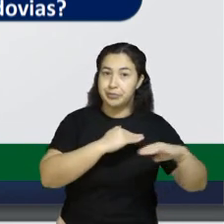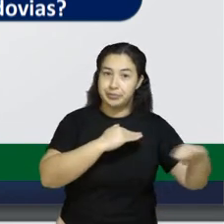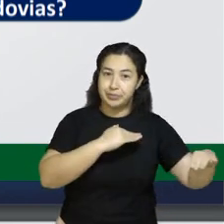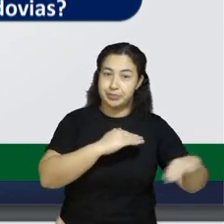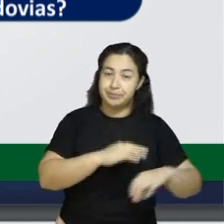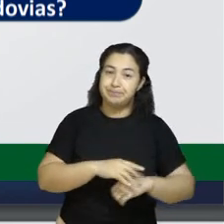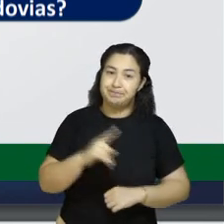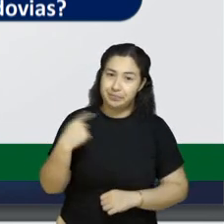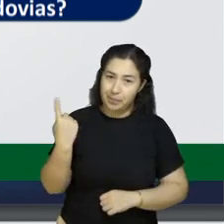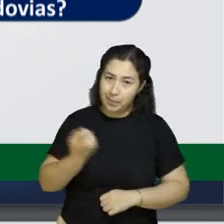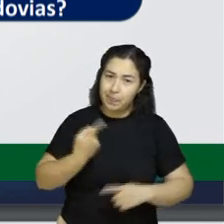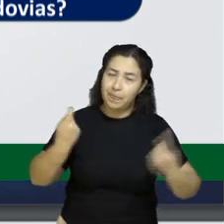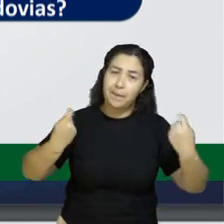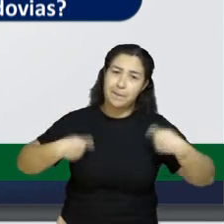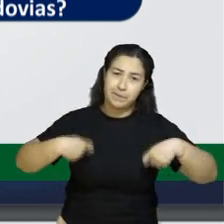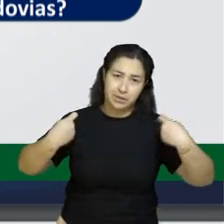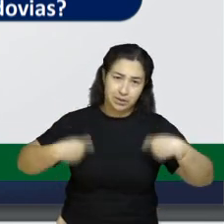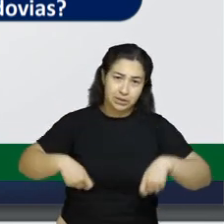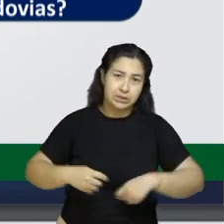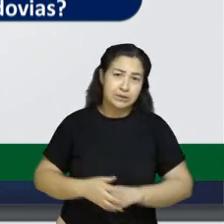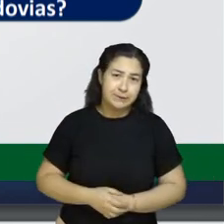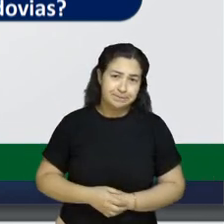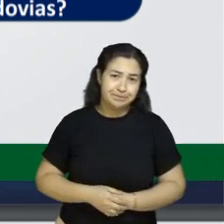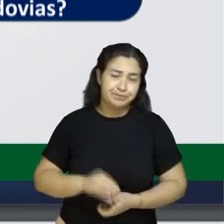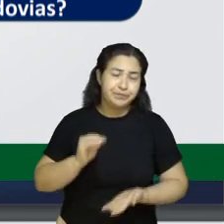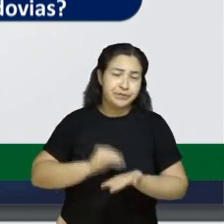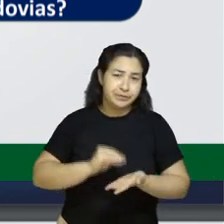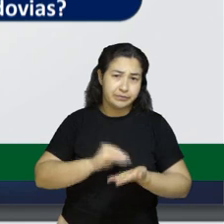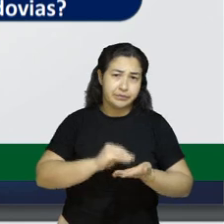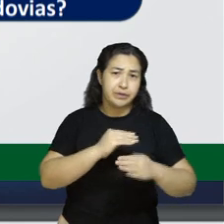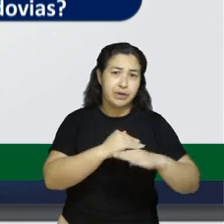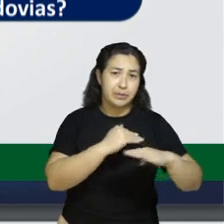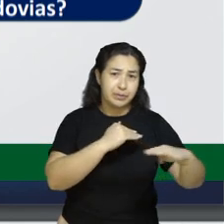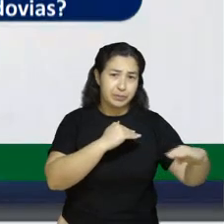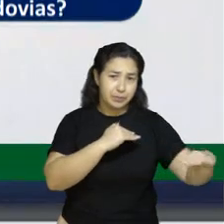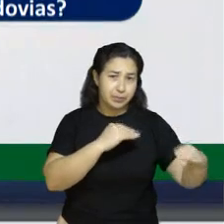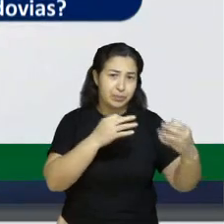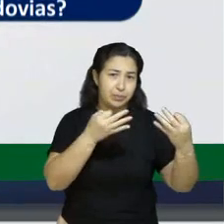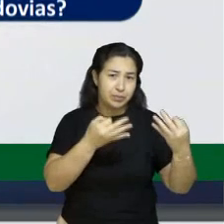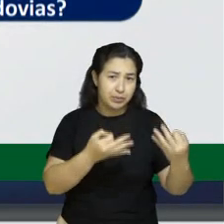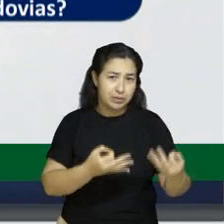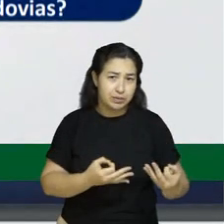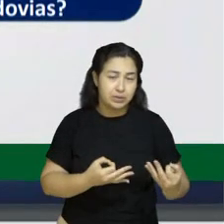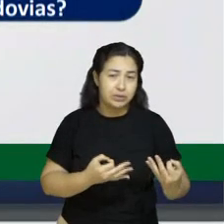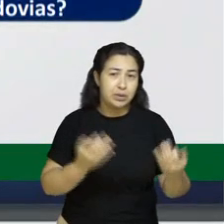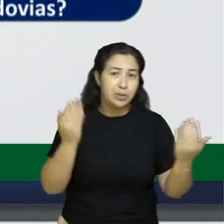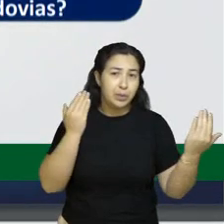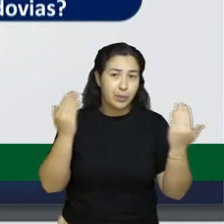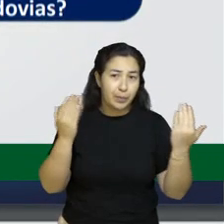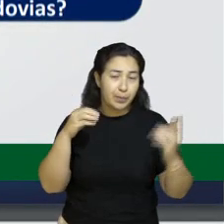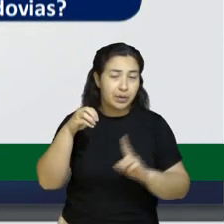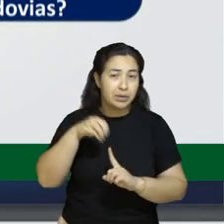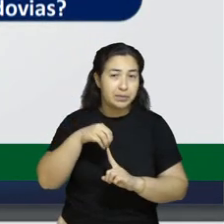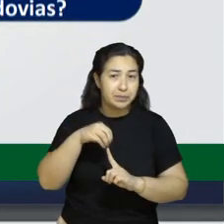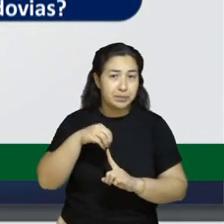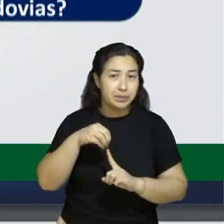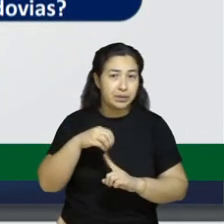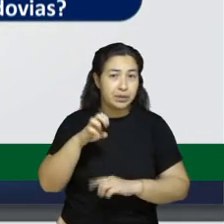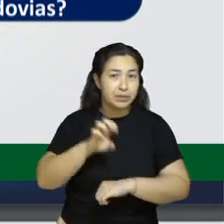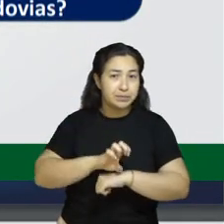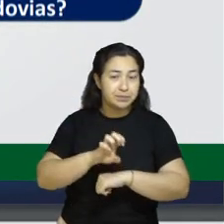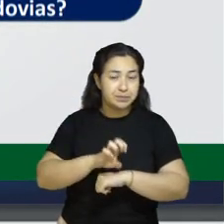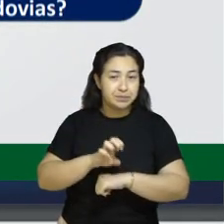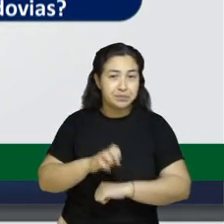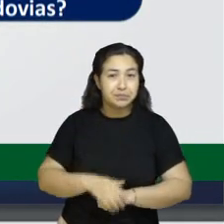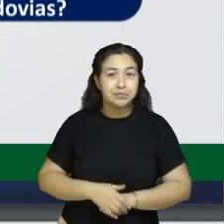demanda que nós temos em termos de carência de malha rodoviária pavimentada comparativamente ao estado do Paraná. Aqui trago